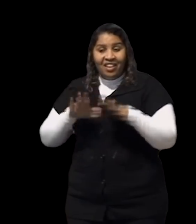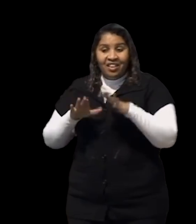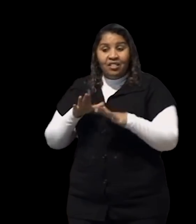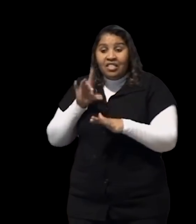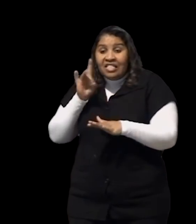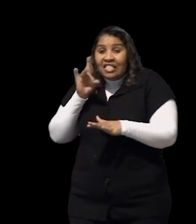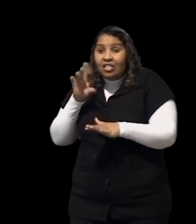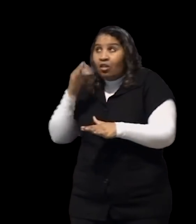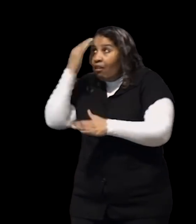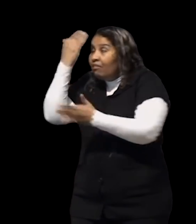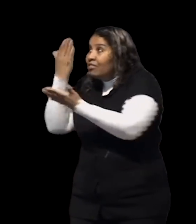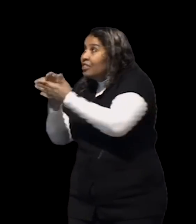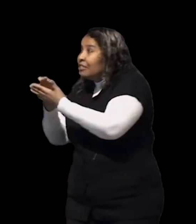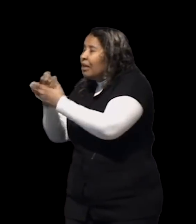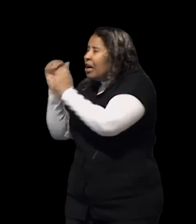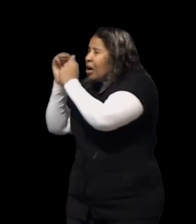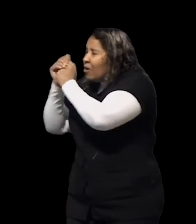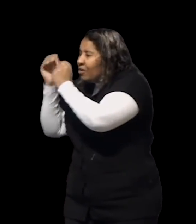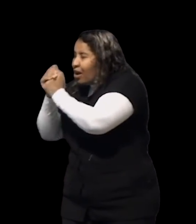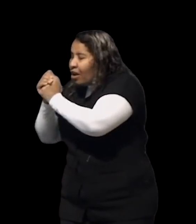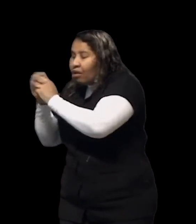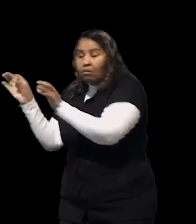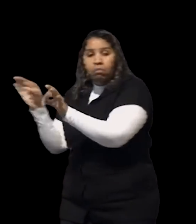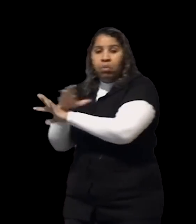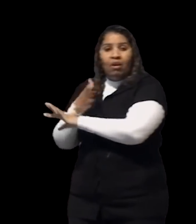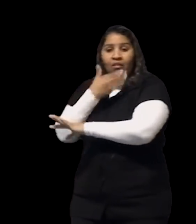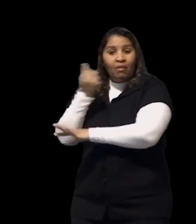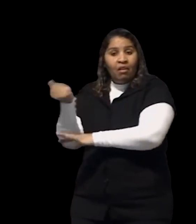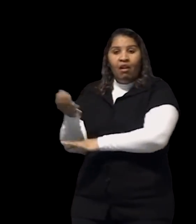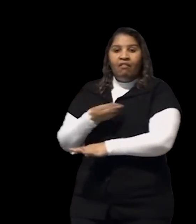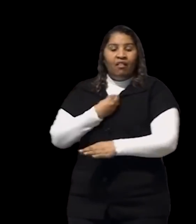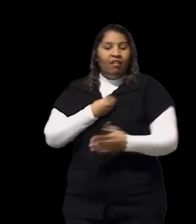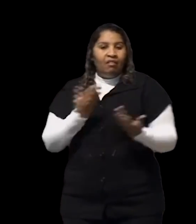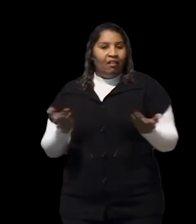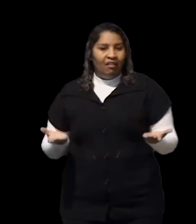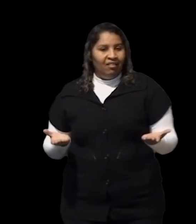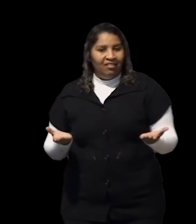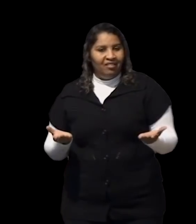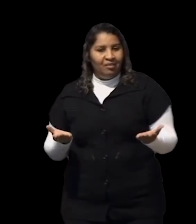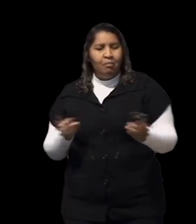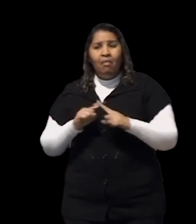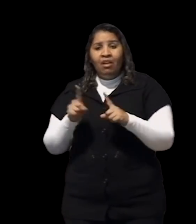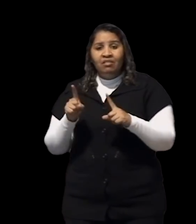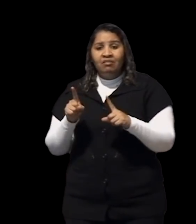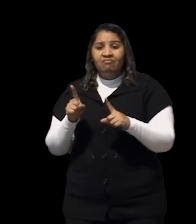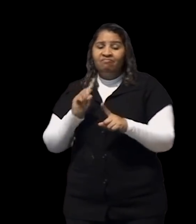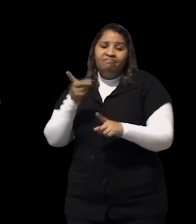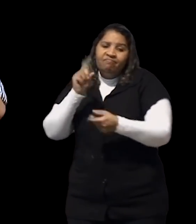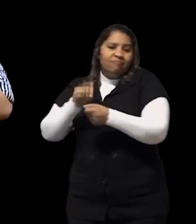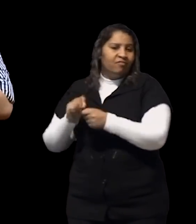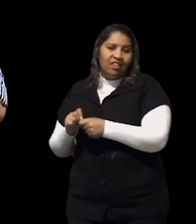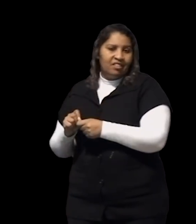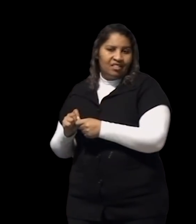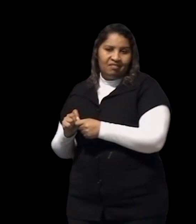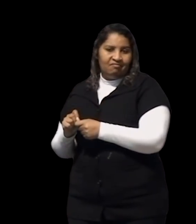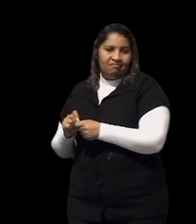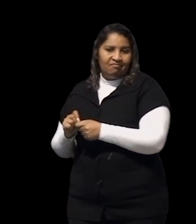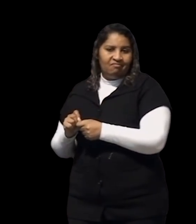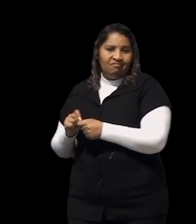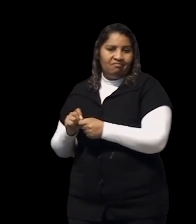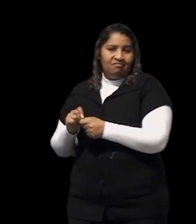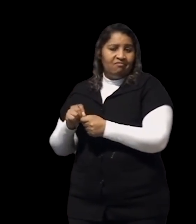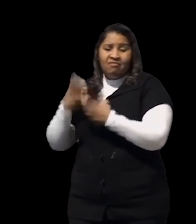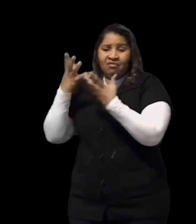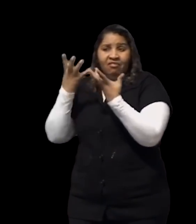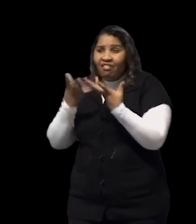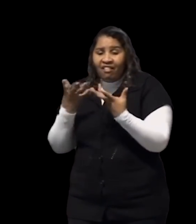são tribos de Rúben e metade branco e precisão eu prefiro nem sonhar com a promessa é